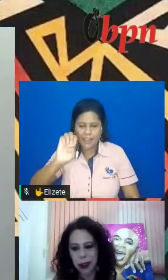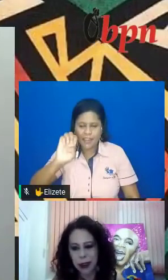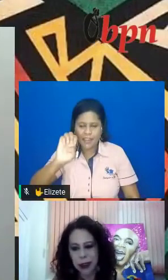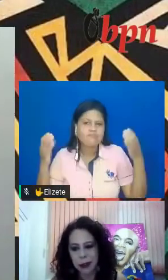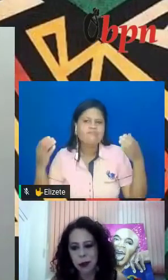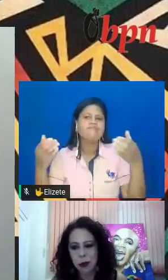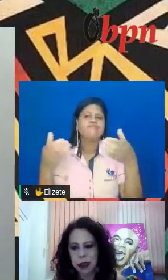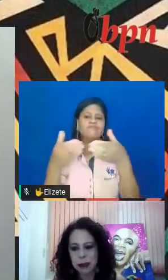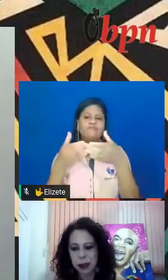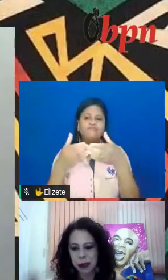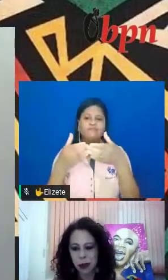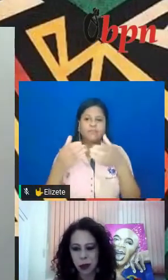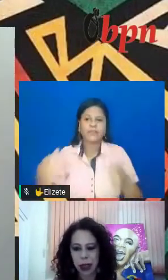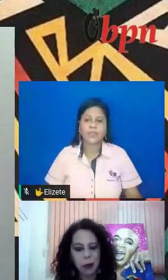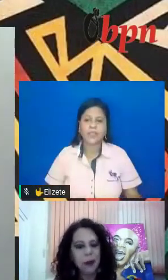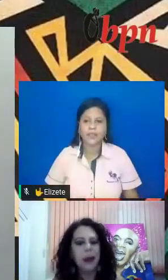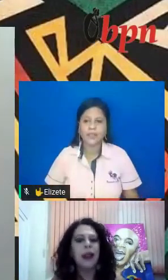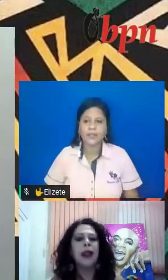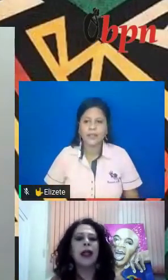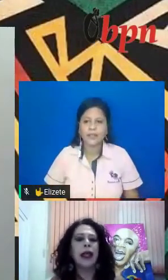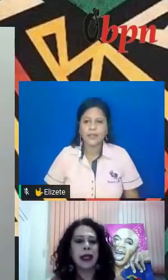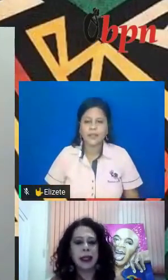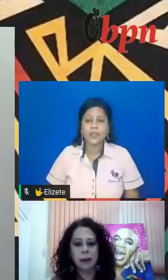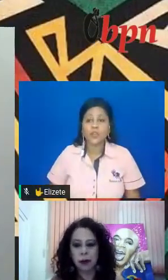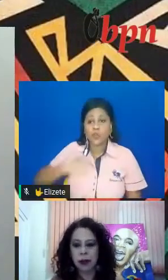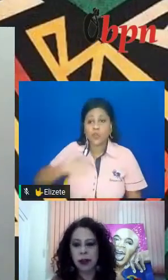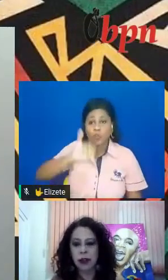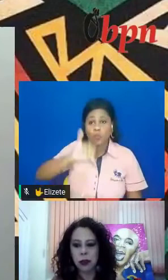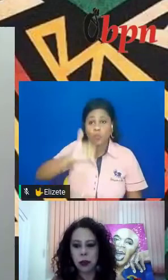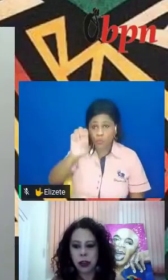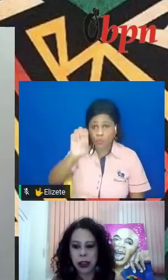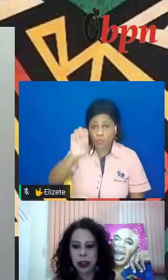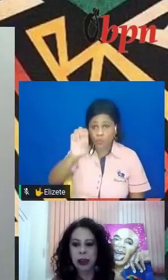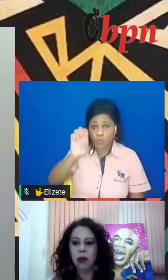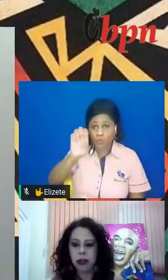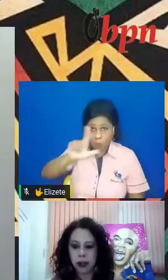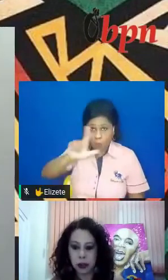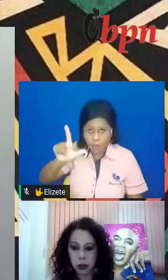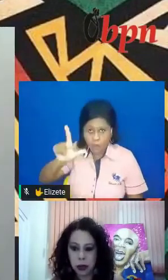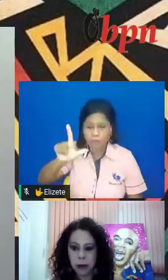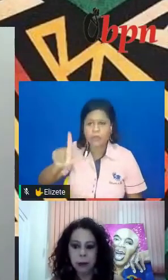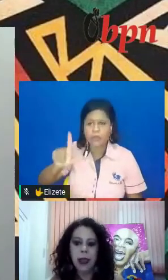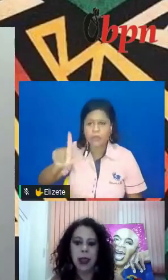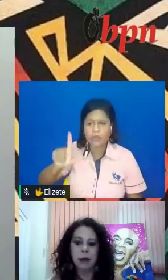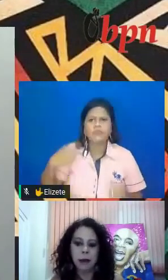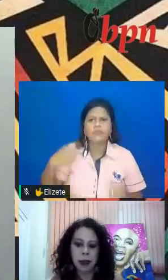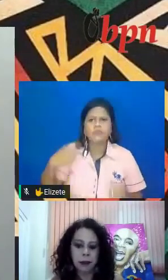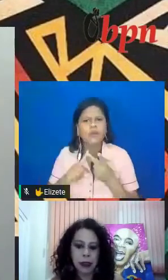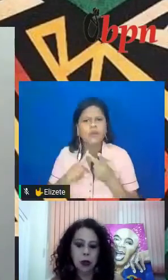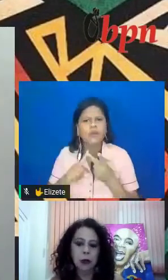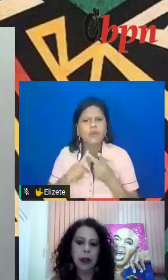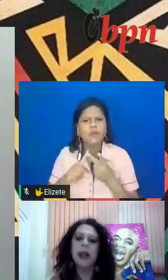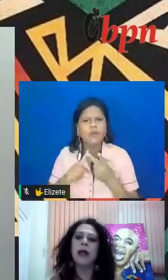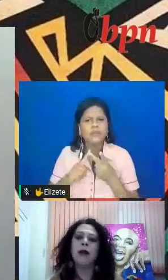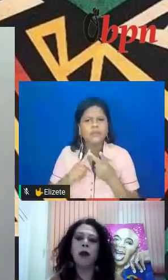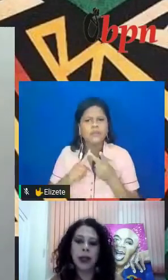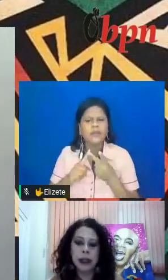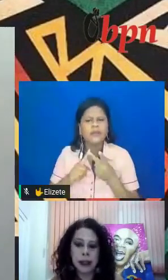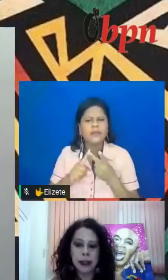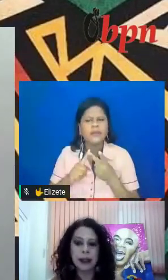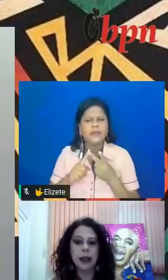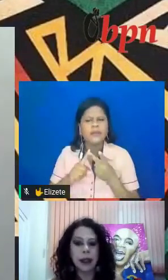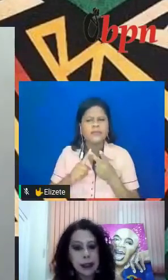mais propaganda com todo respeito ao Joel, né, que é da professora doutora Jaqueline Gomes de Jesus, que é a primeira vez que o COPENE tem